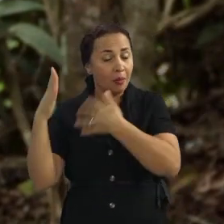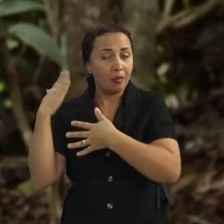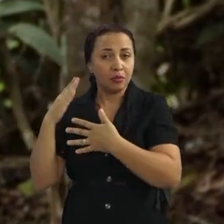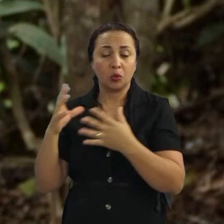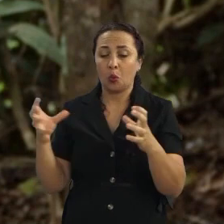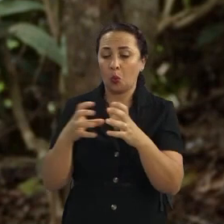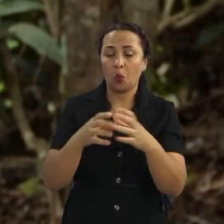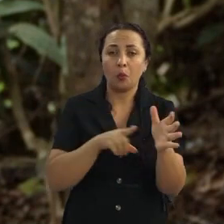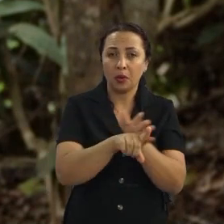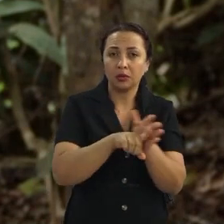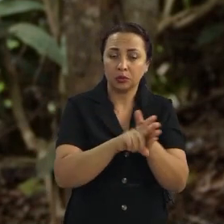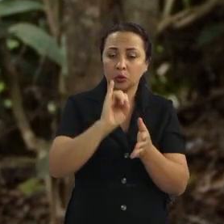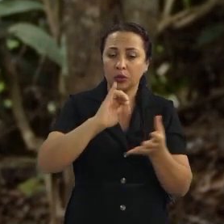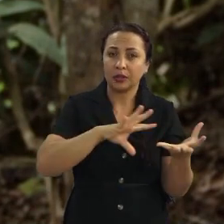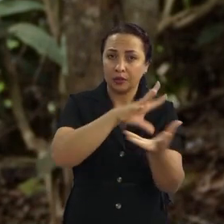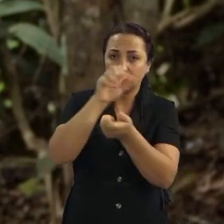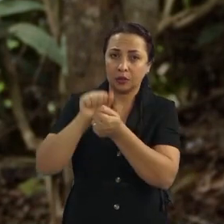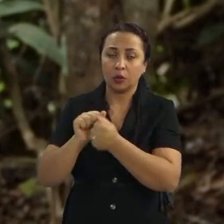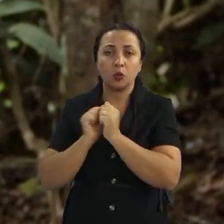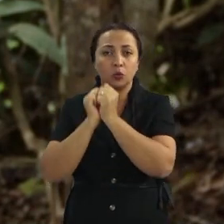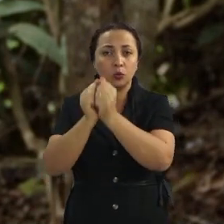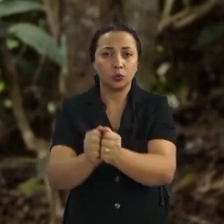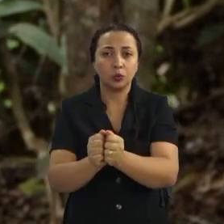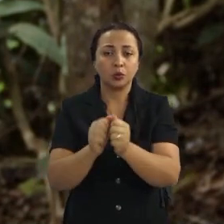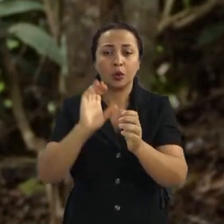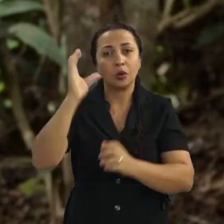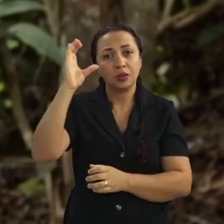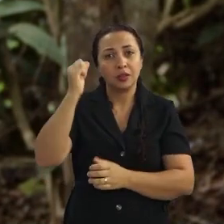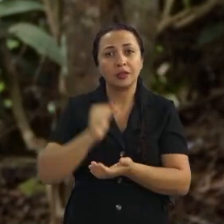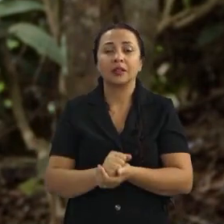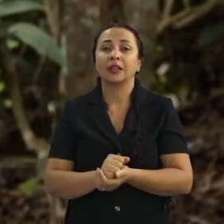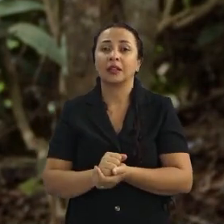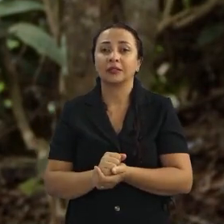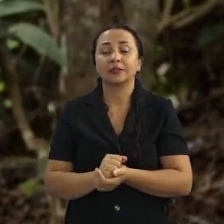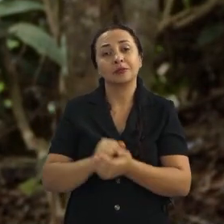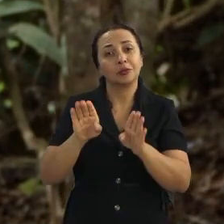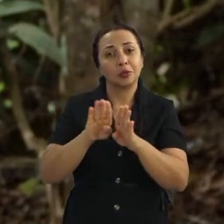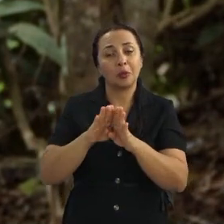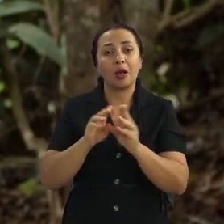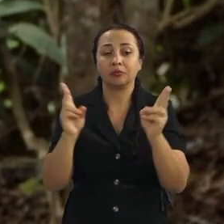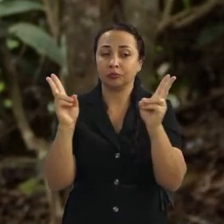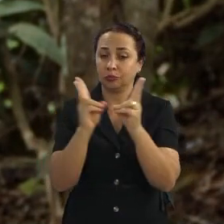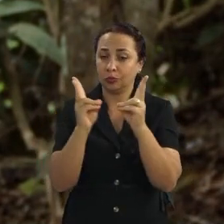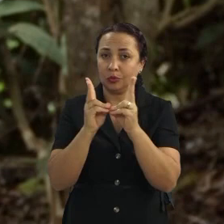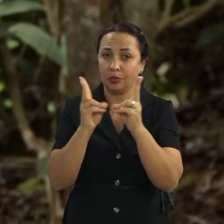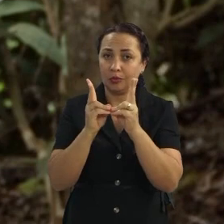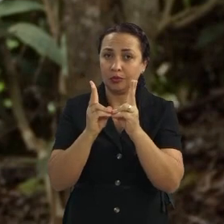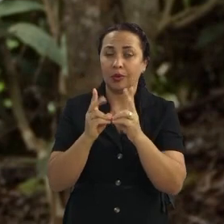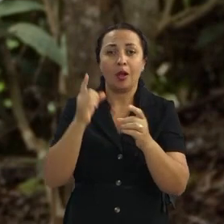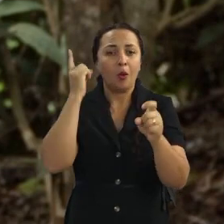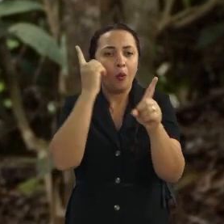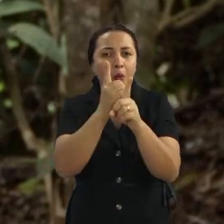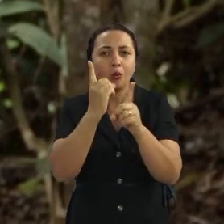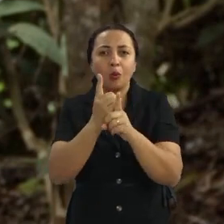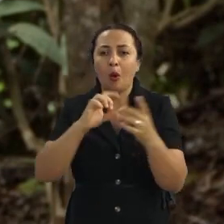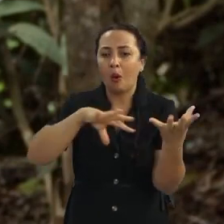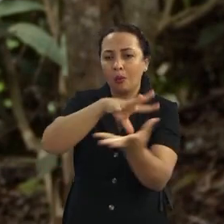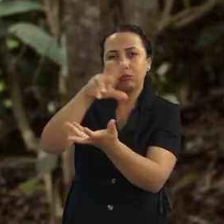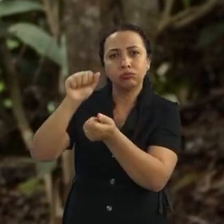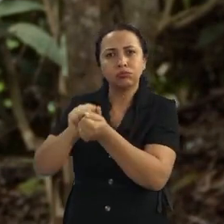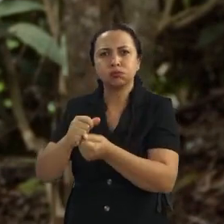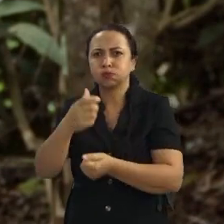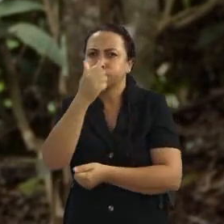uma equipe internacional de pesquisadores com a colaboração de cientistas da Universidade Federal do Rio Grande do Norte descobriu o planeta